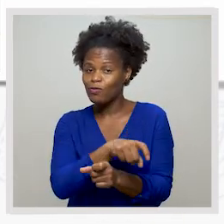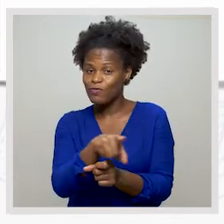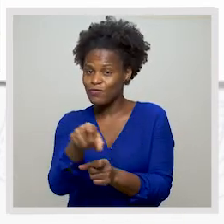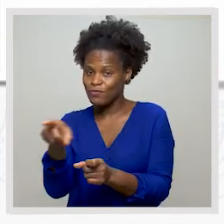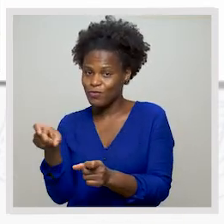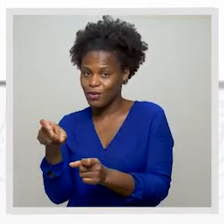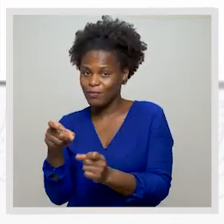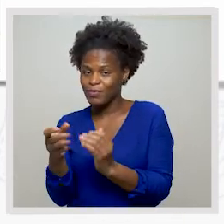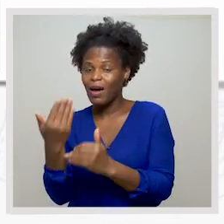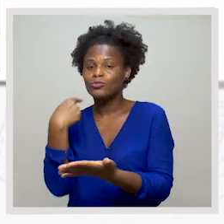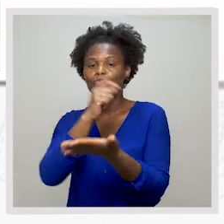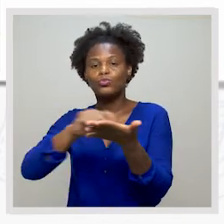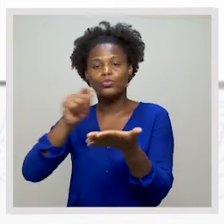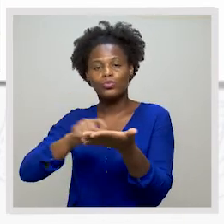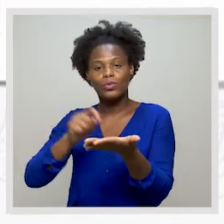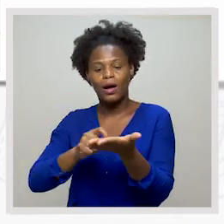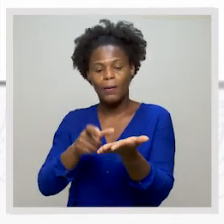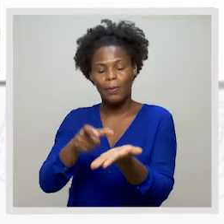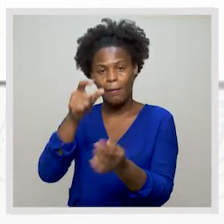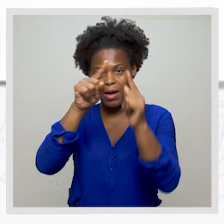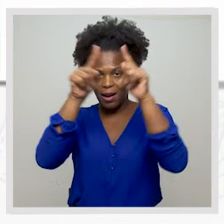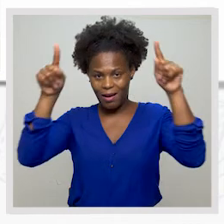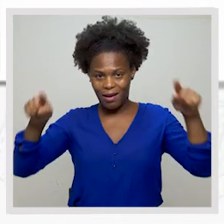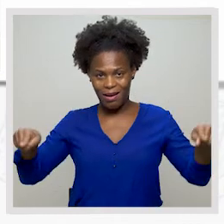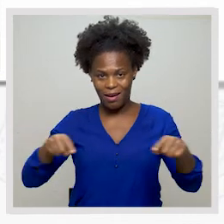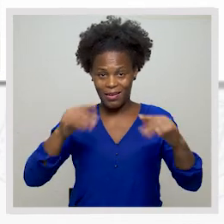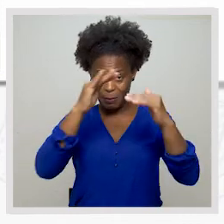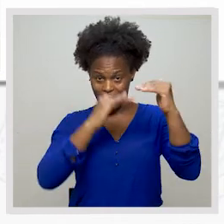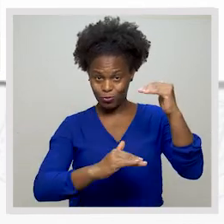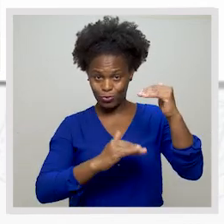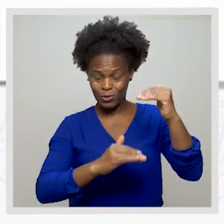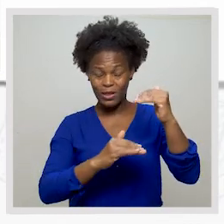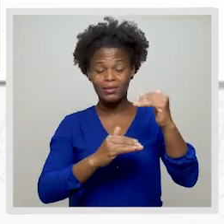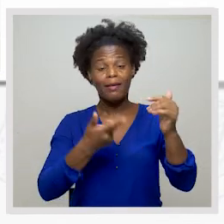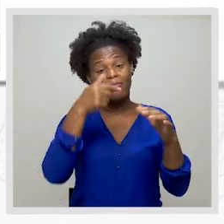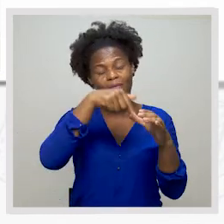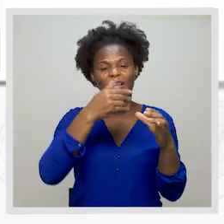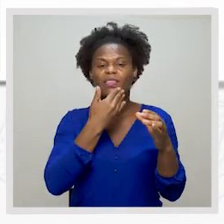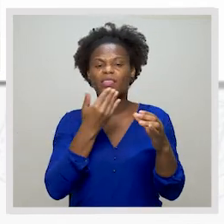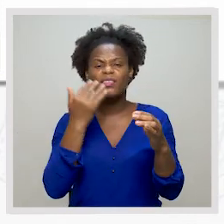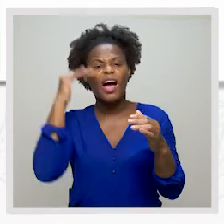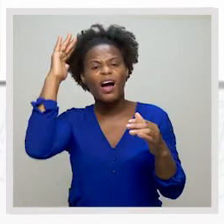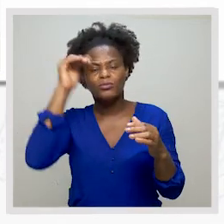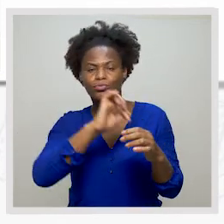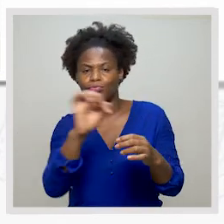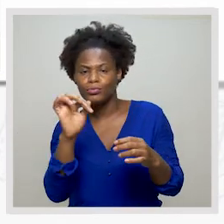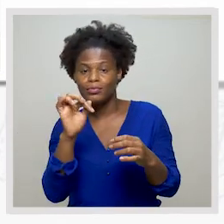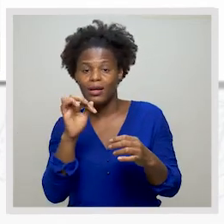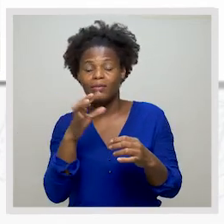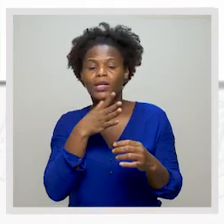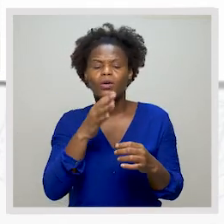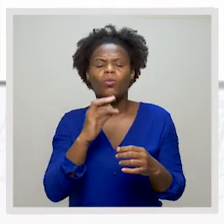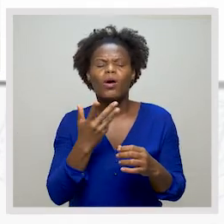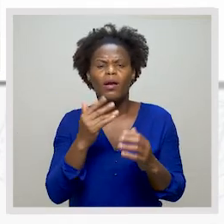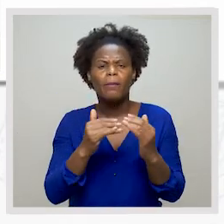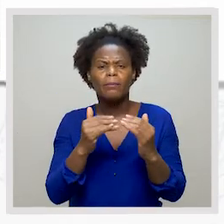novo coronavírus foram registrados na tabela abaixo, de acordo com a idade. Determina